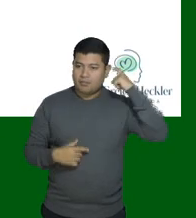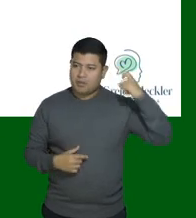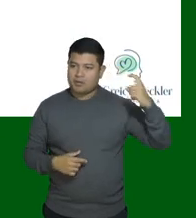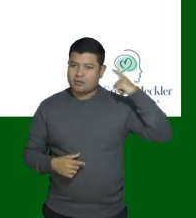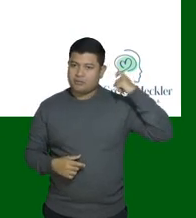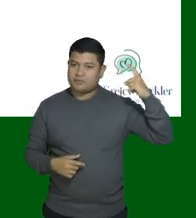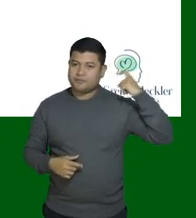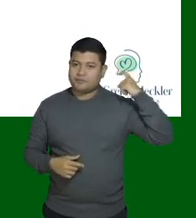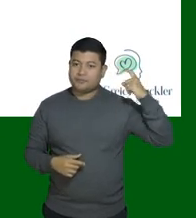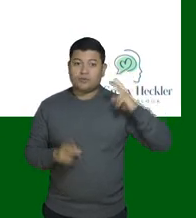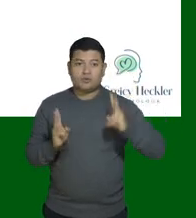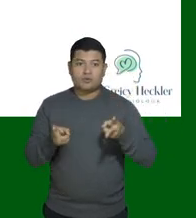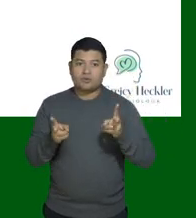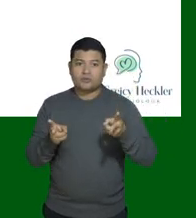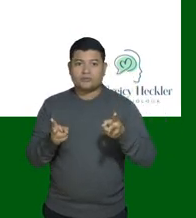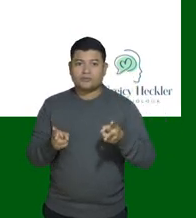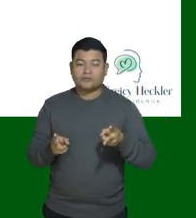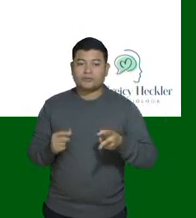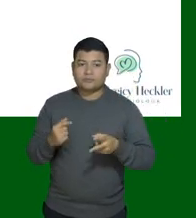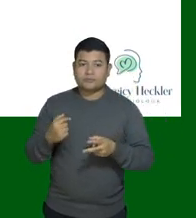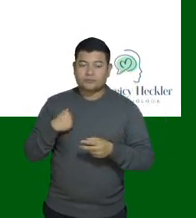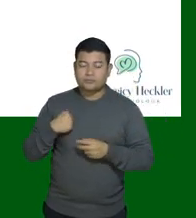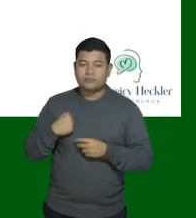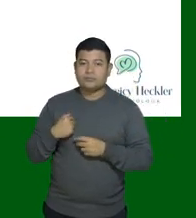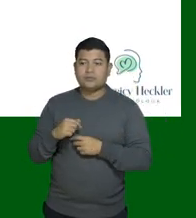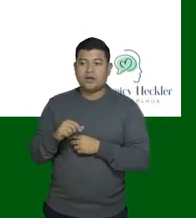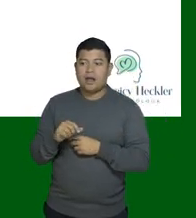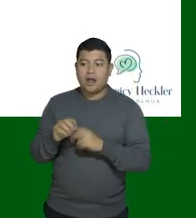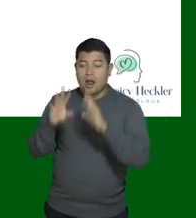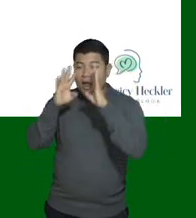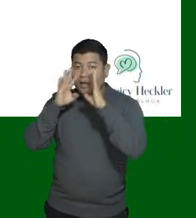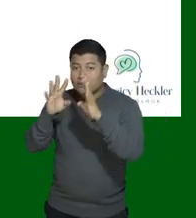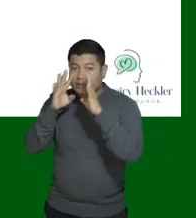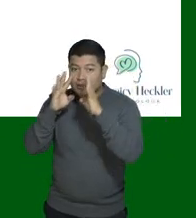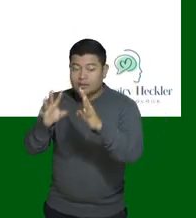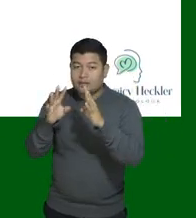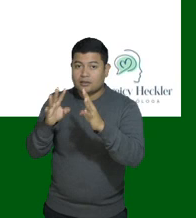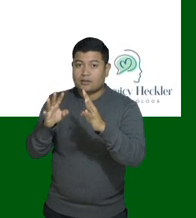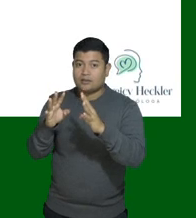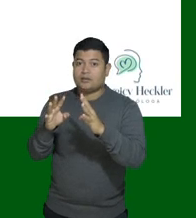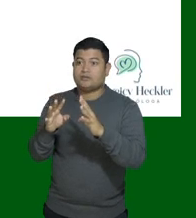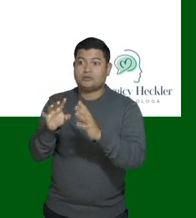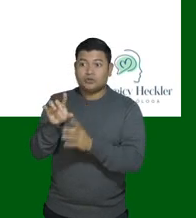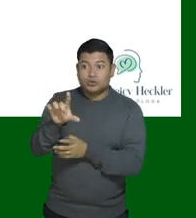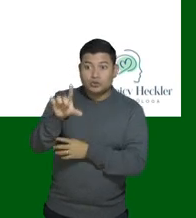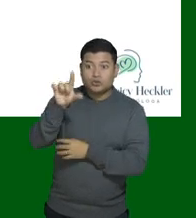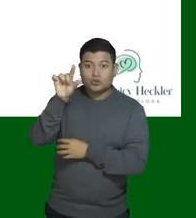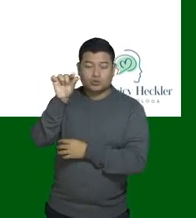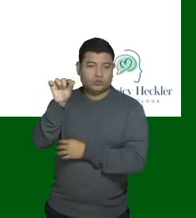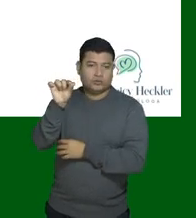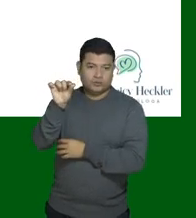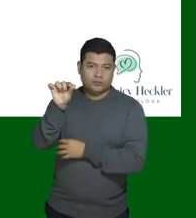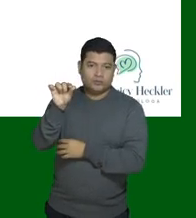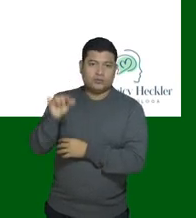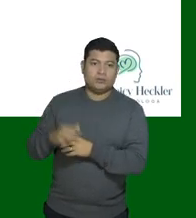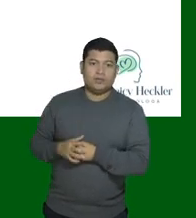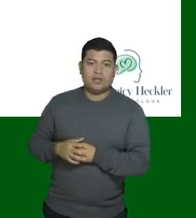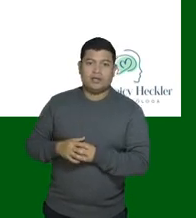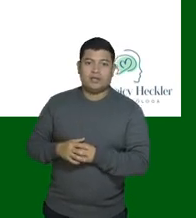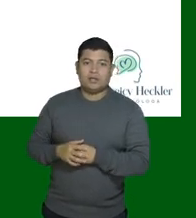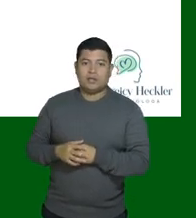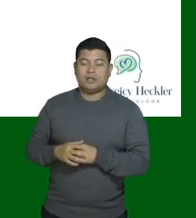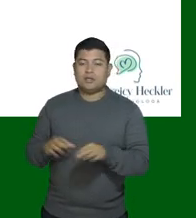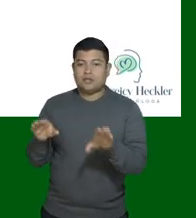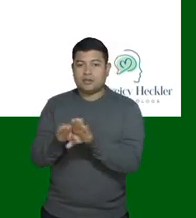fundo. Então, eu tenho que fazer a atenção auditiva seletiva e uma coisa chamada